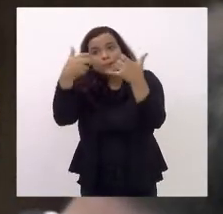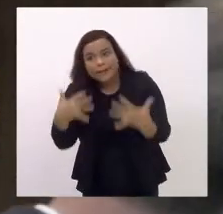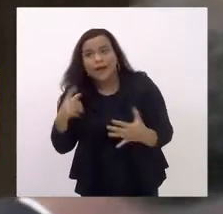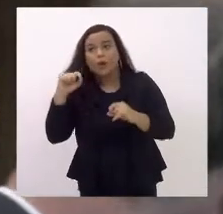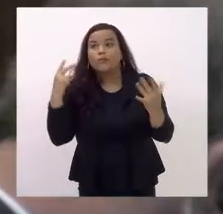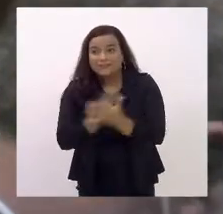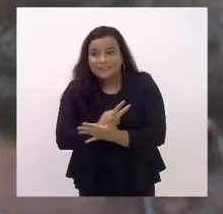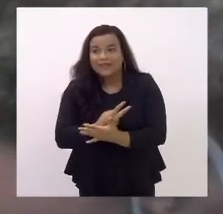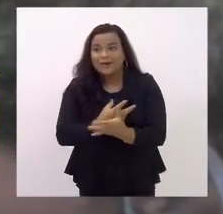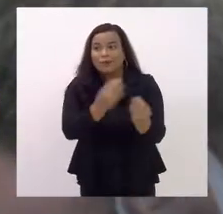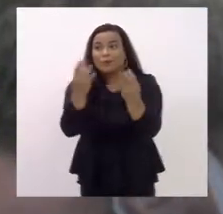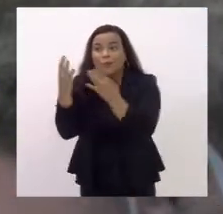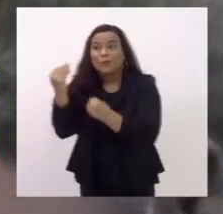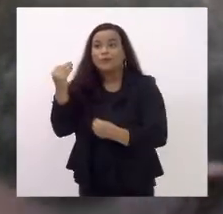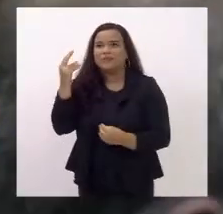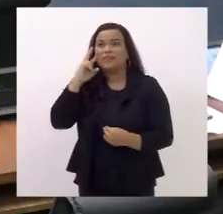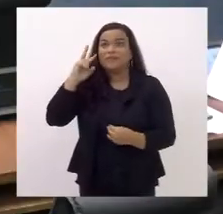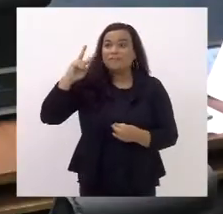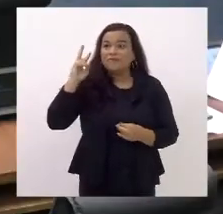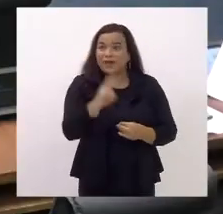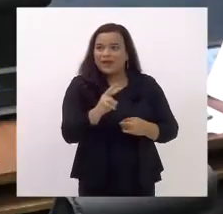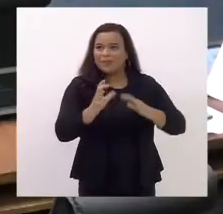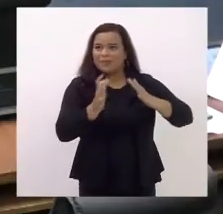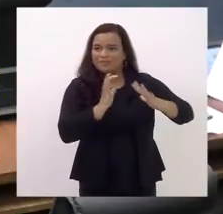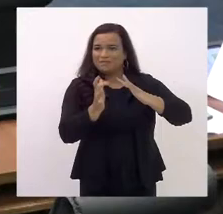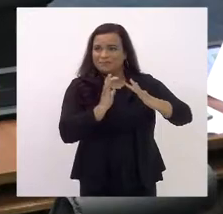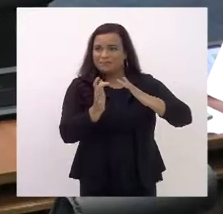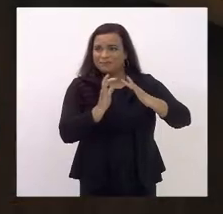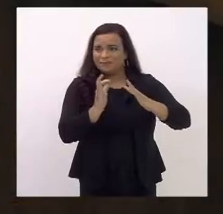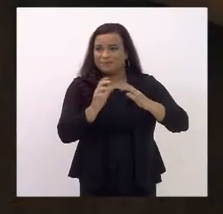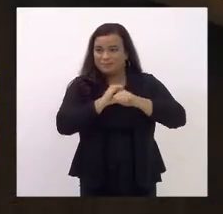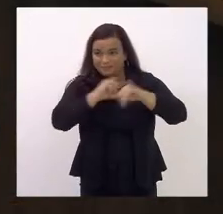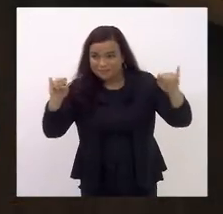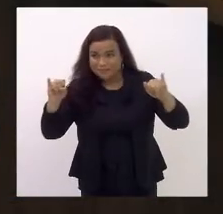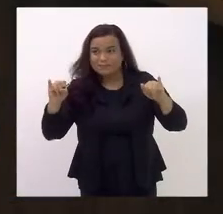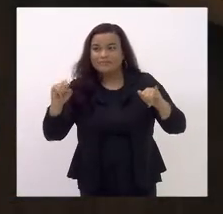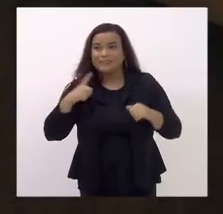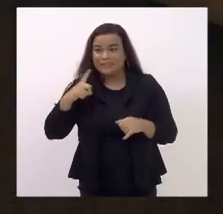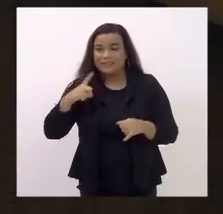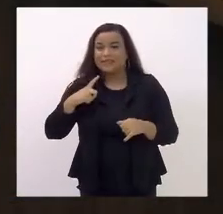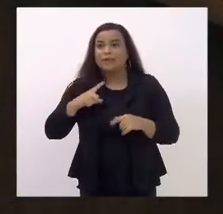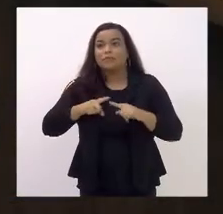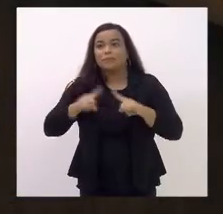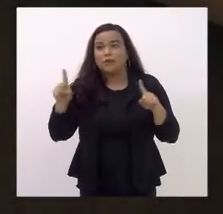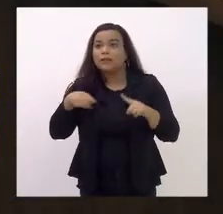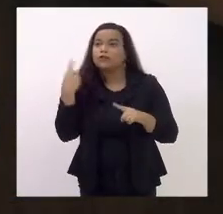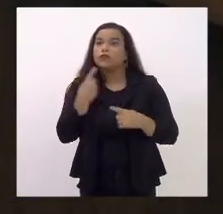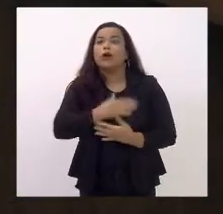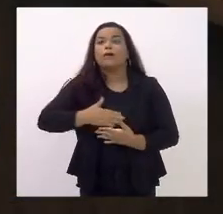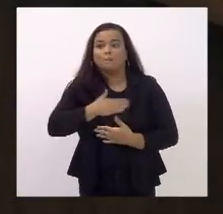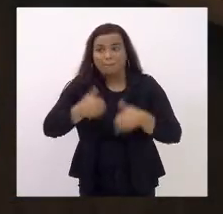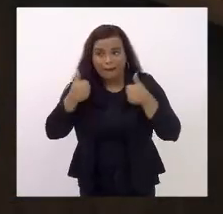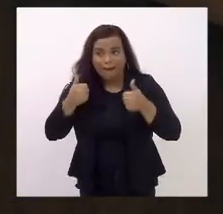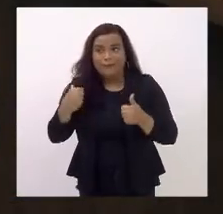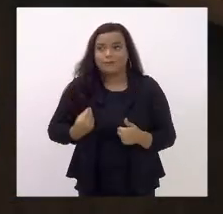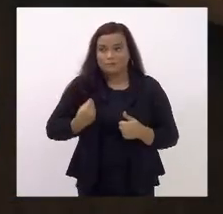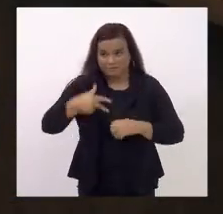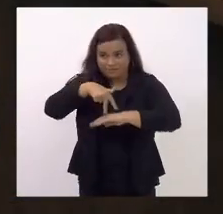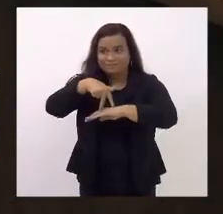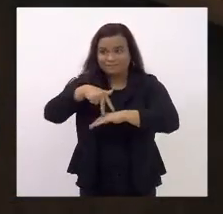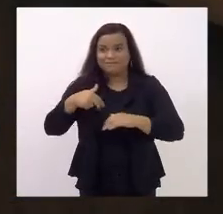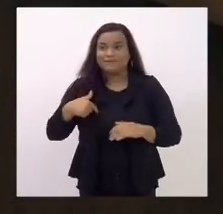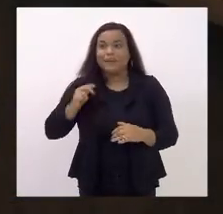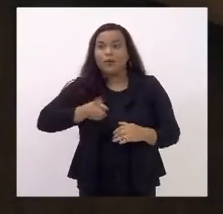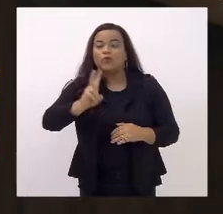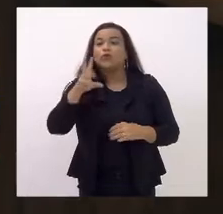muita gente, a gente colocou lá a mensagem nas nossas redes sociais, mas estamos aqui. Continuei